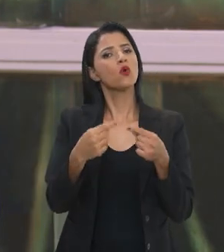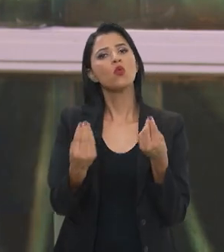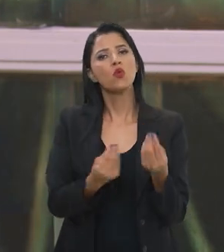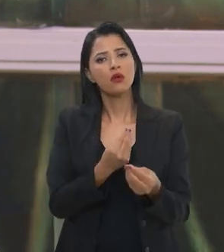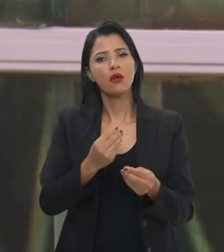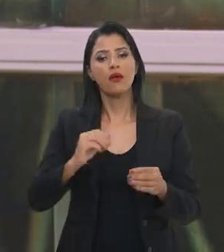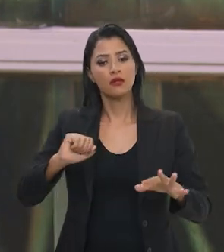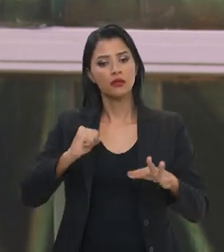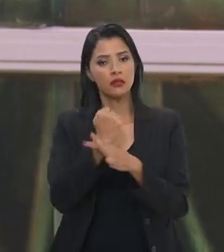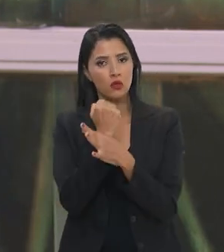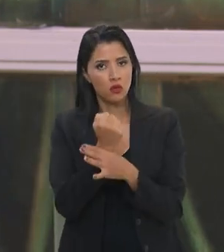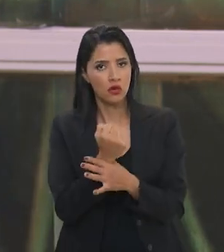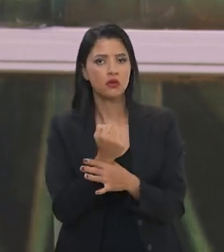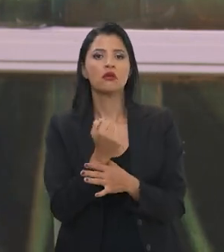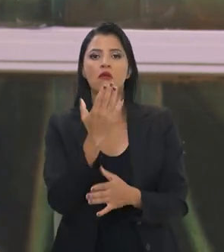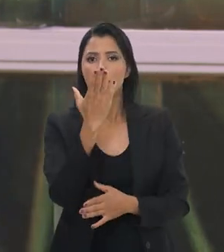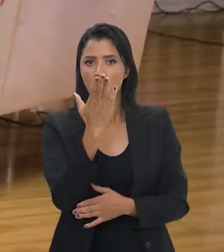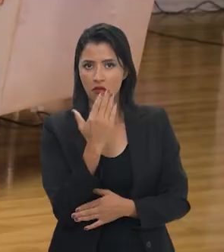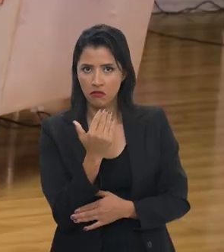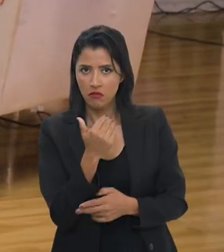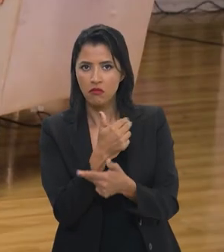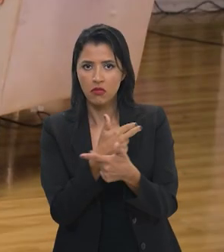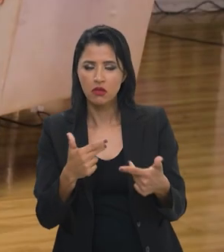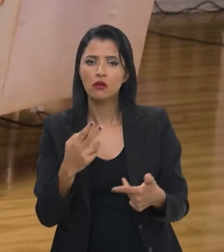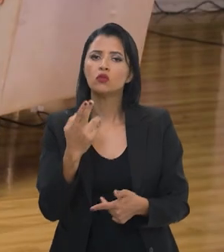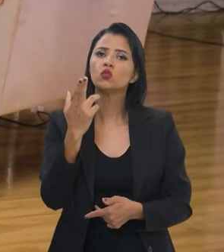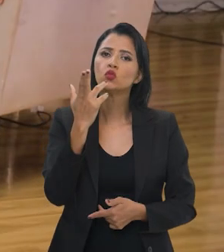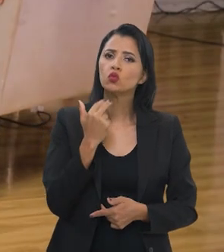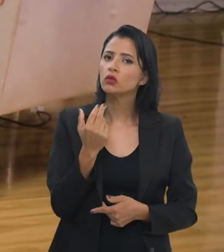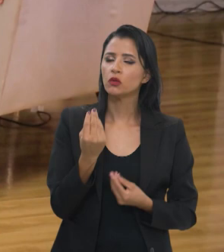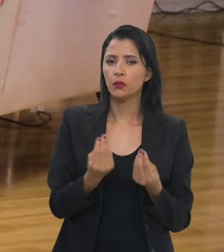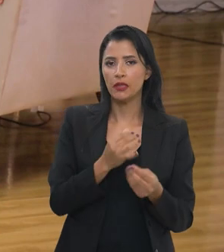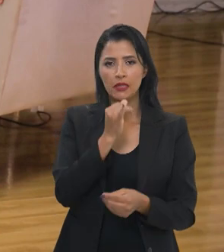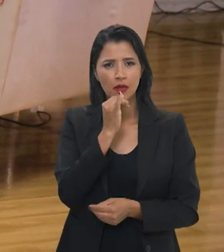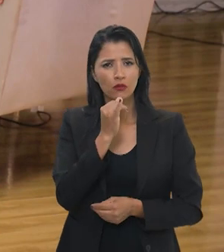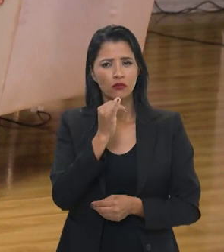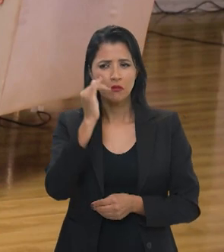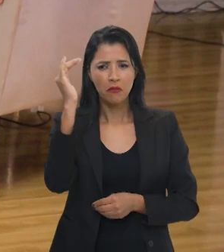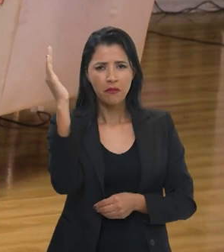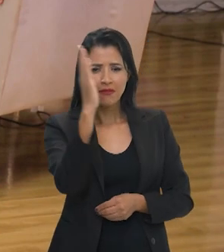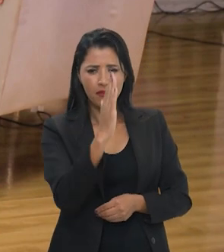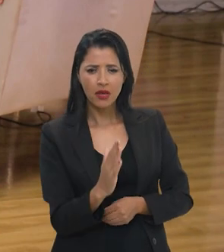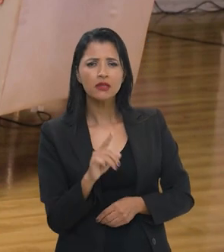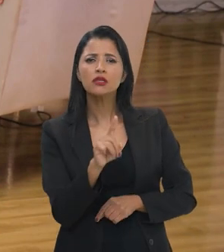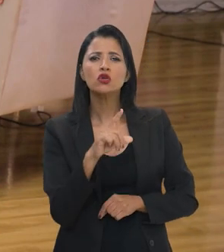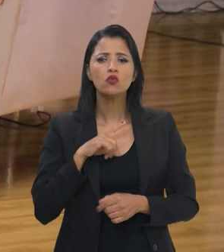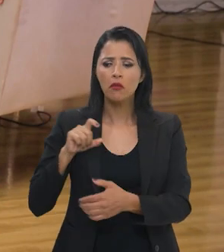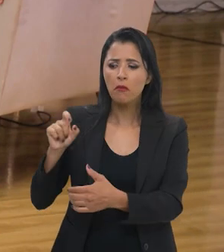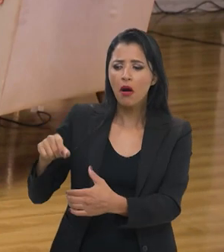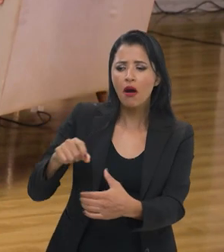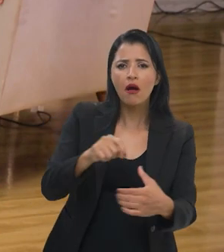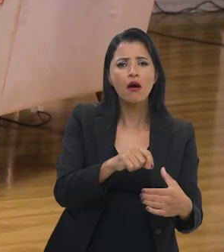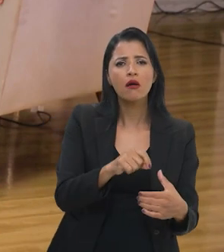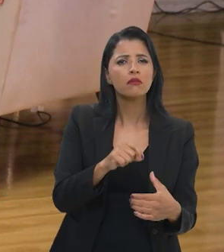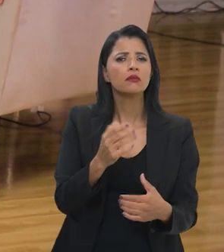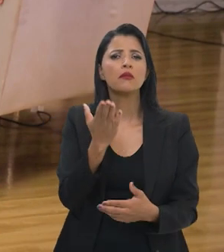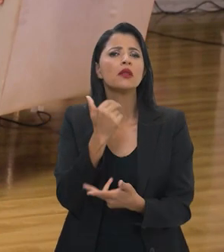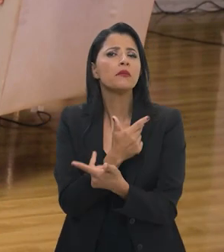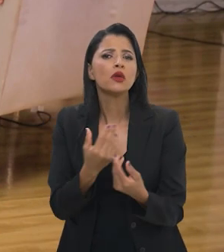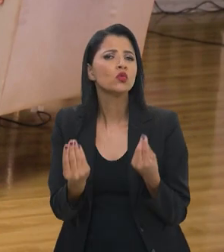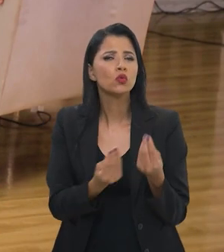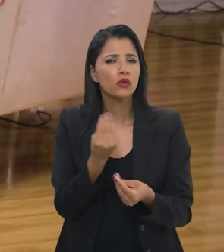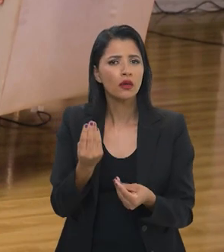alimentar e nutricional seja o que que é um país como o Brasil produz de alimentos